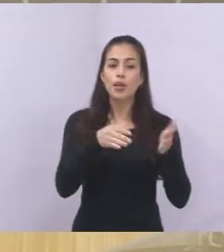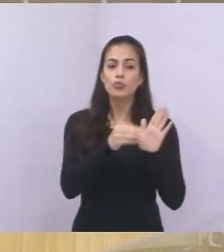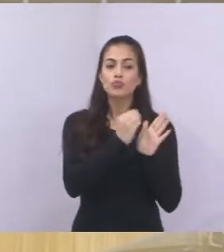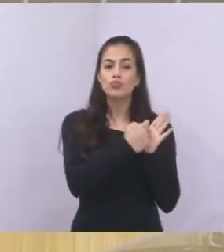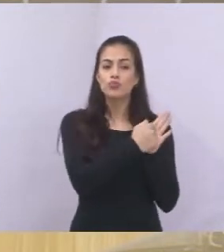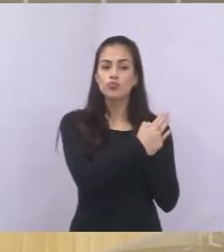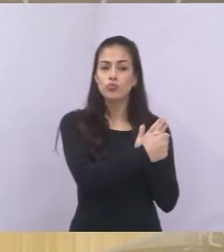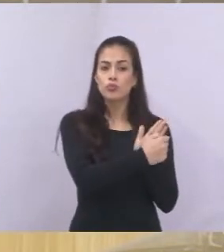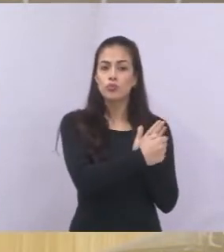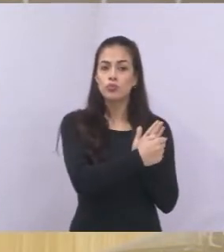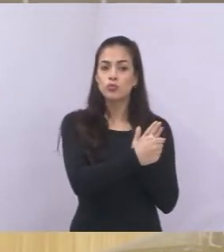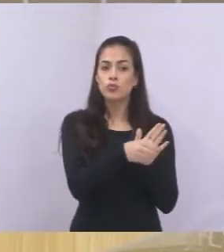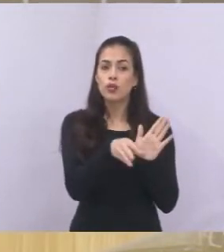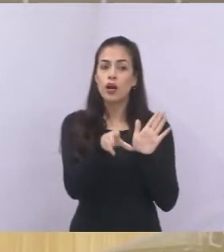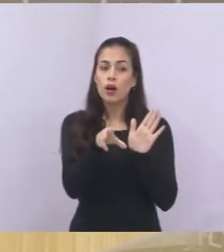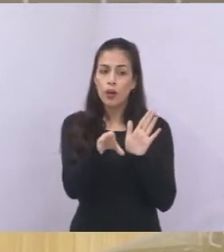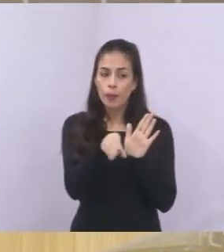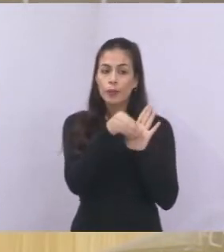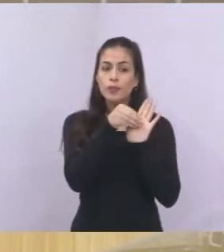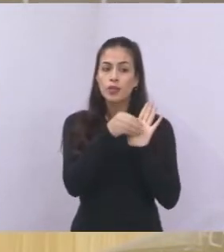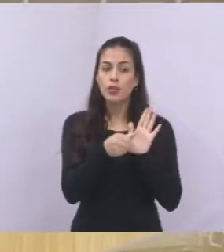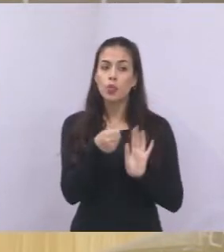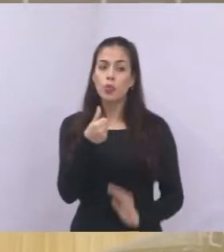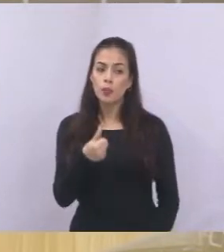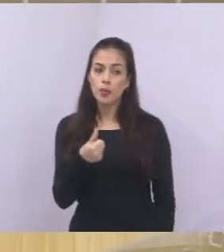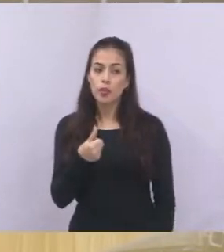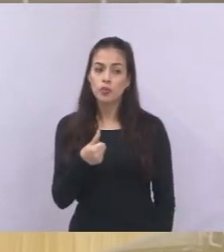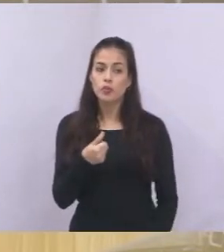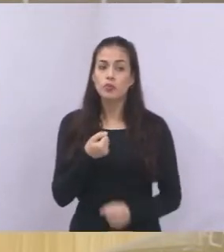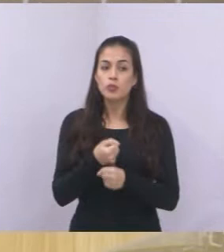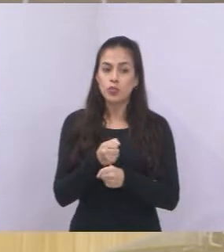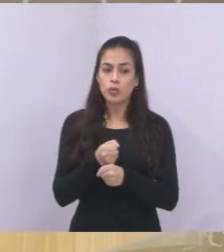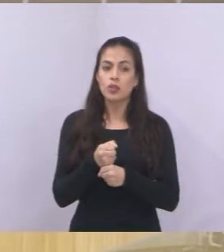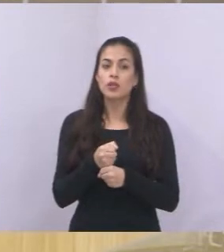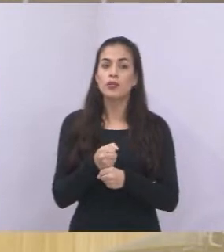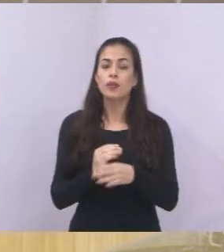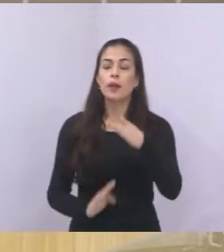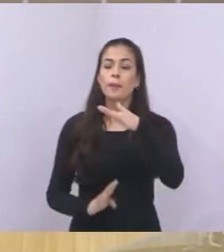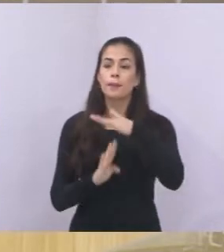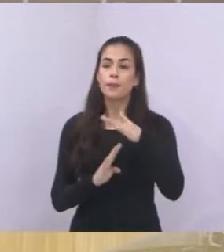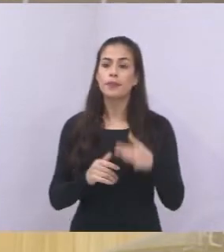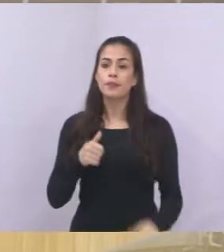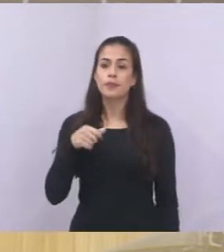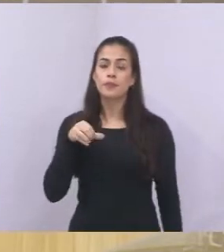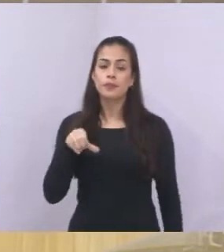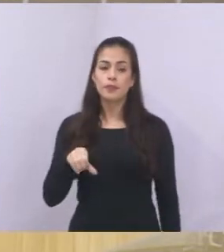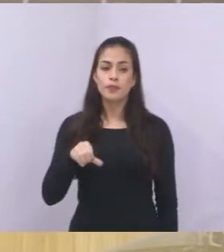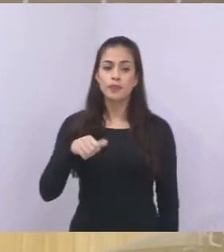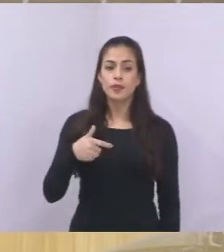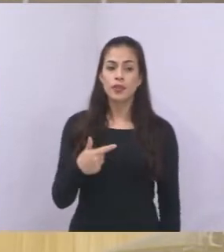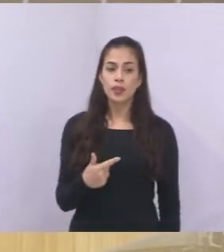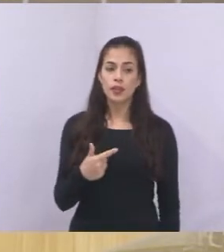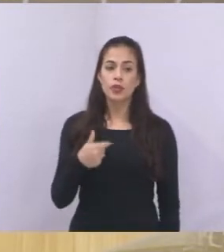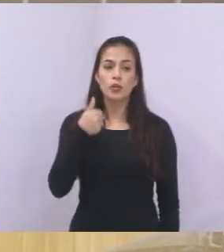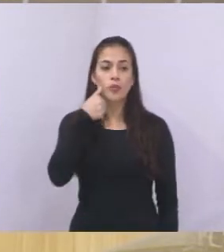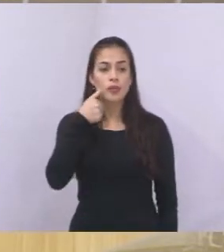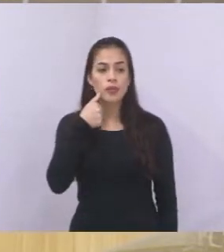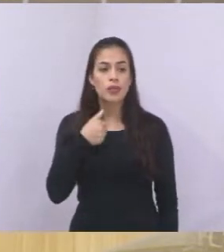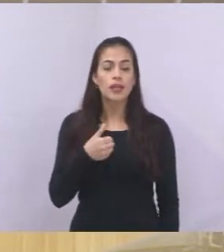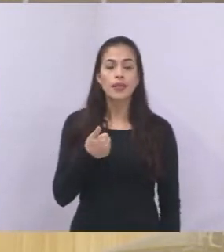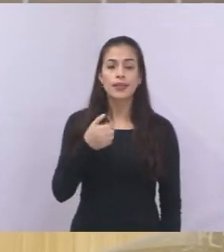será acrescida 1 ponto a cada ano, até atingir o limite de 92 pontos se mulher e 100 pontos se